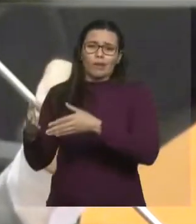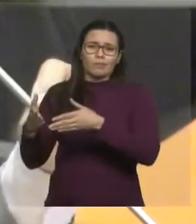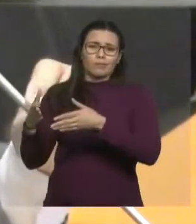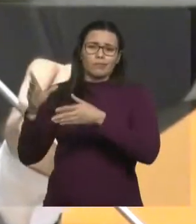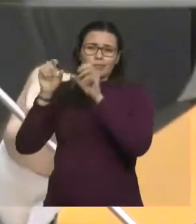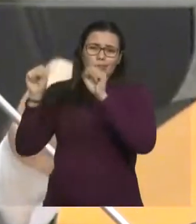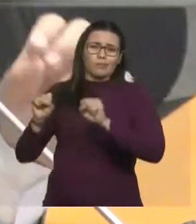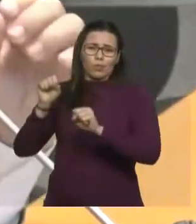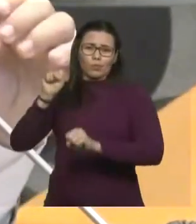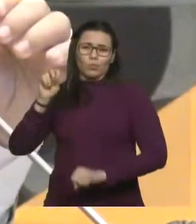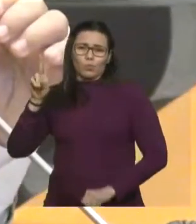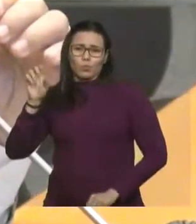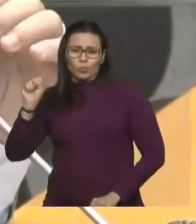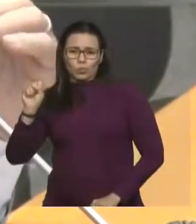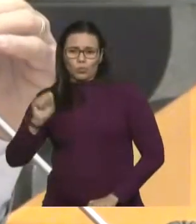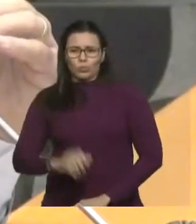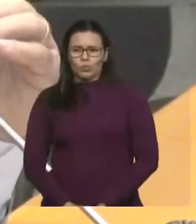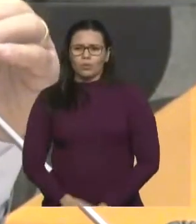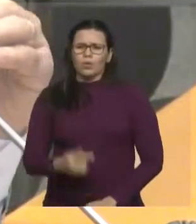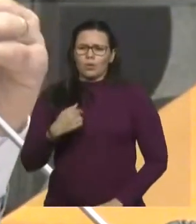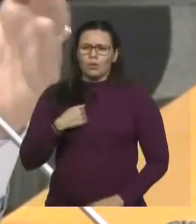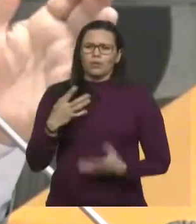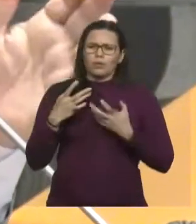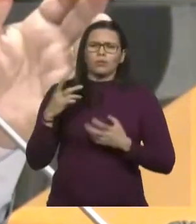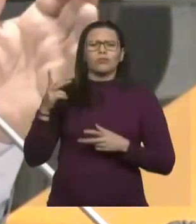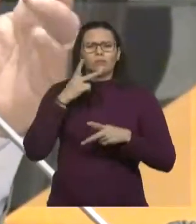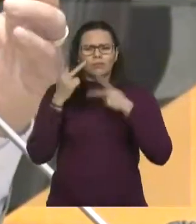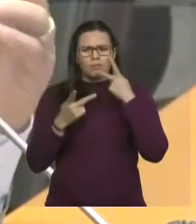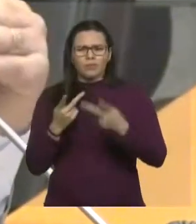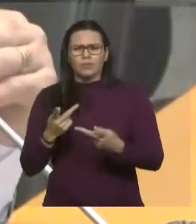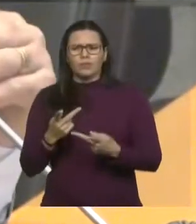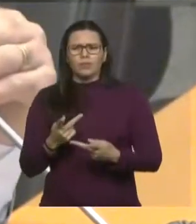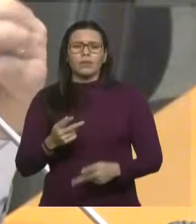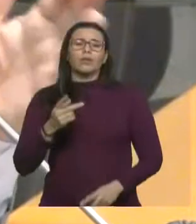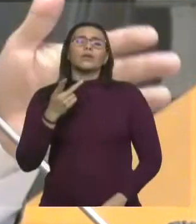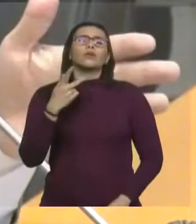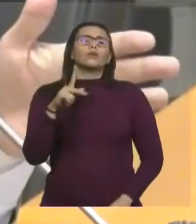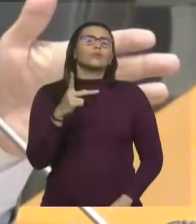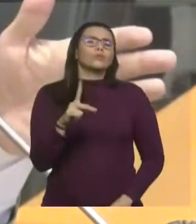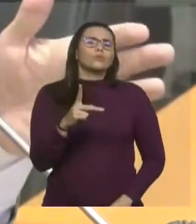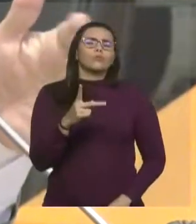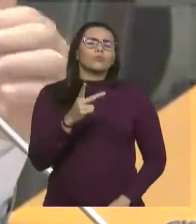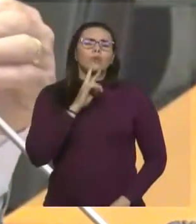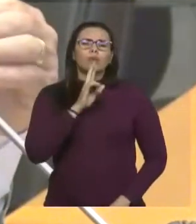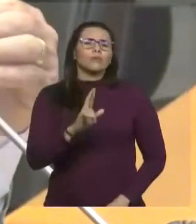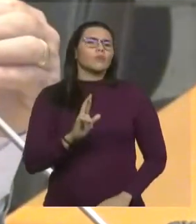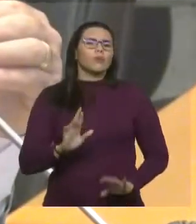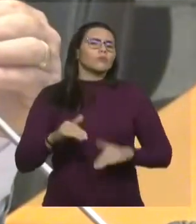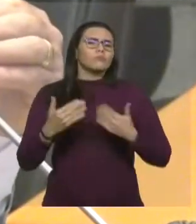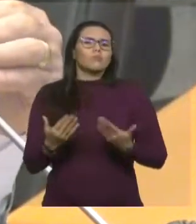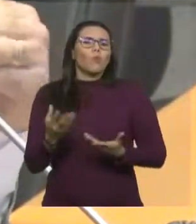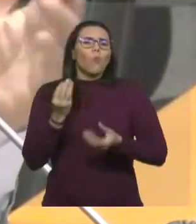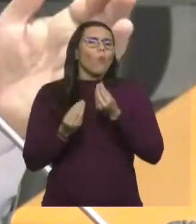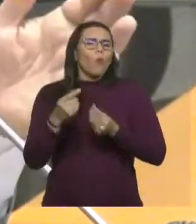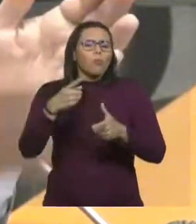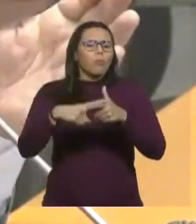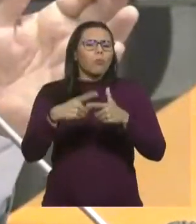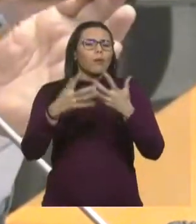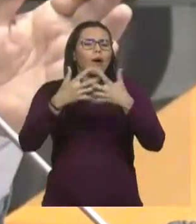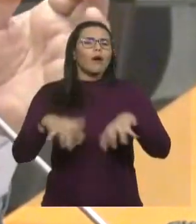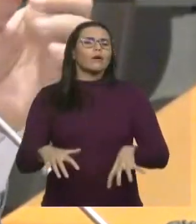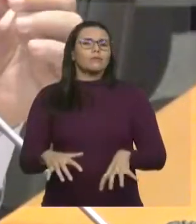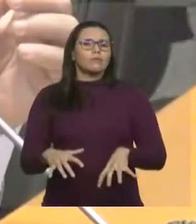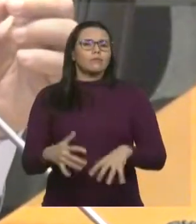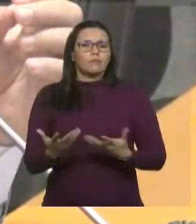nas considerações finais, colocasse aí a solução que Vossa Excelência pensa e acha, né, em relação a como nós podemos resolver